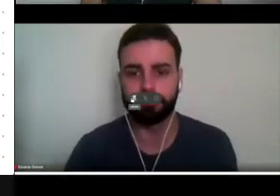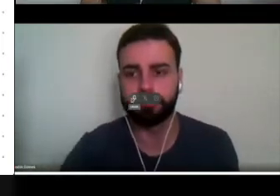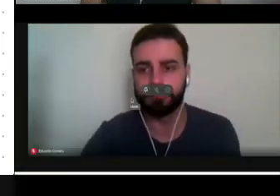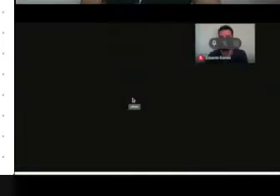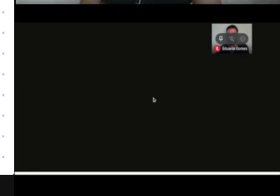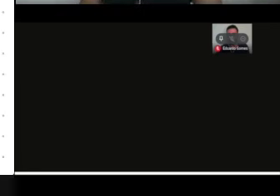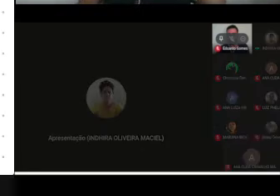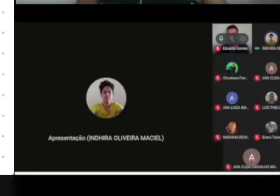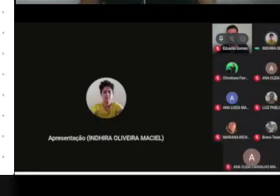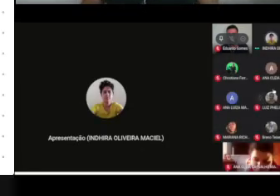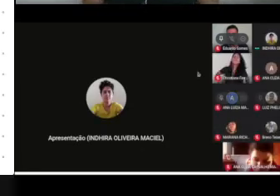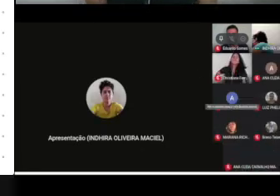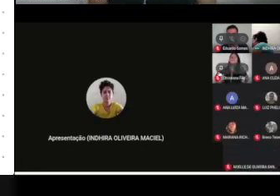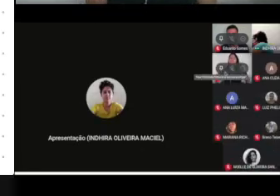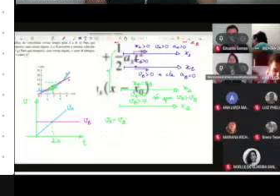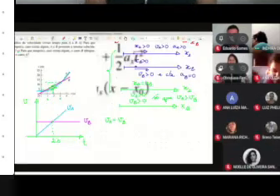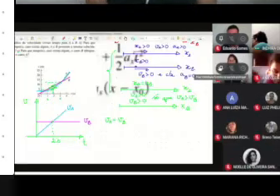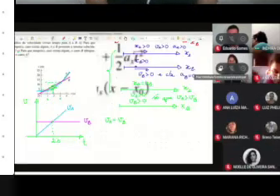Deu aí?